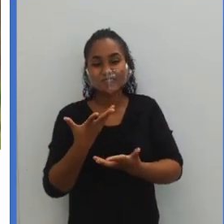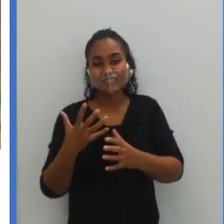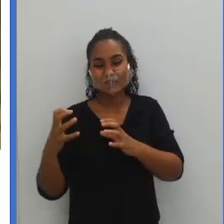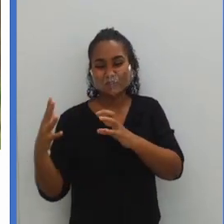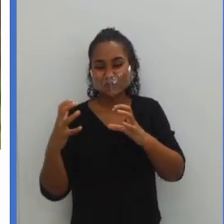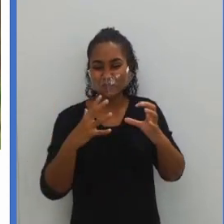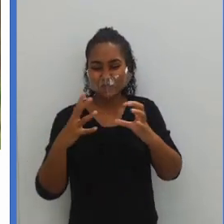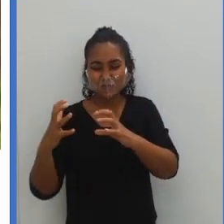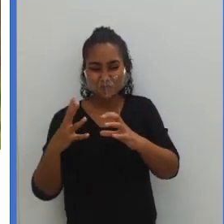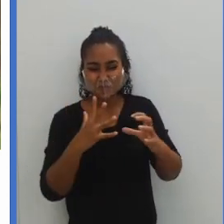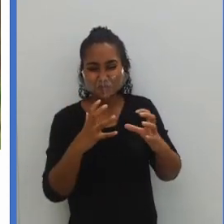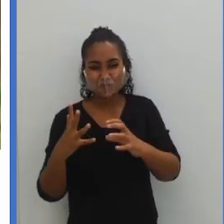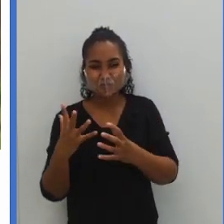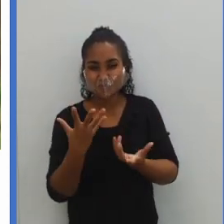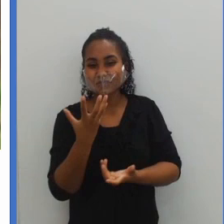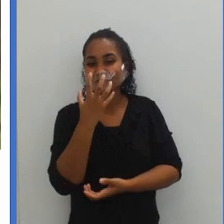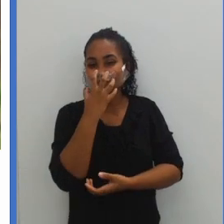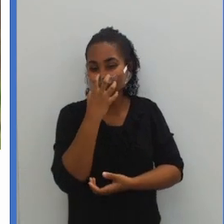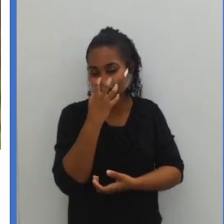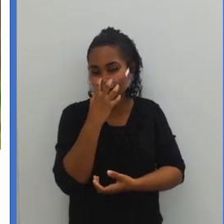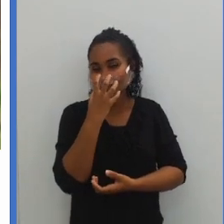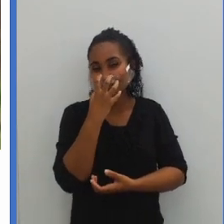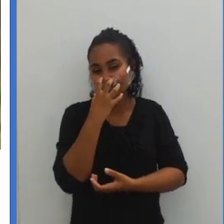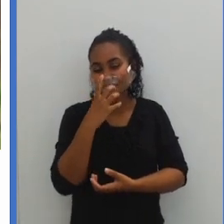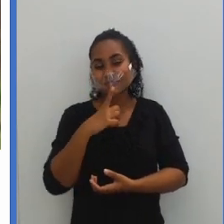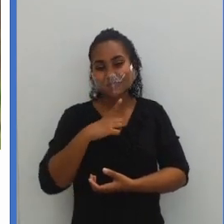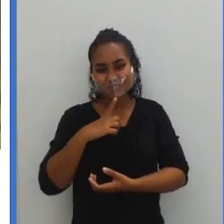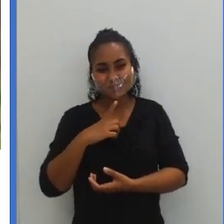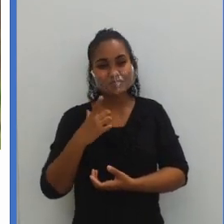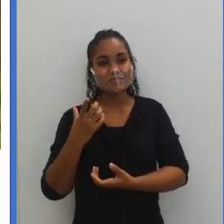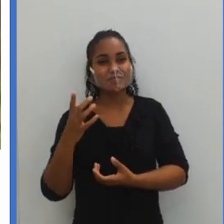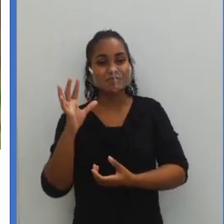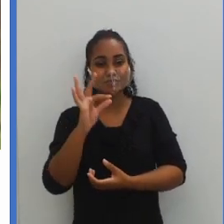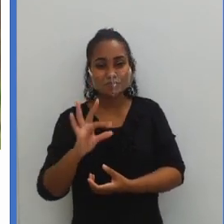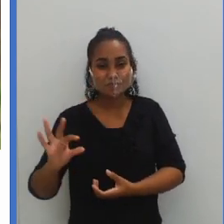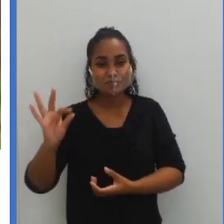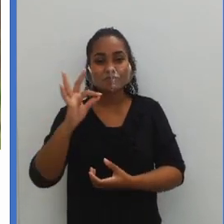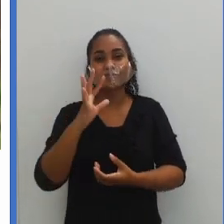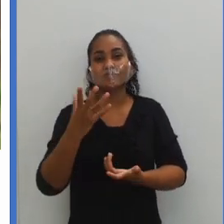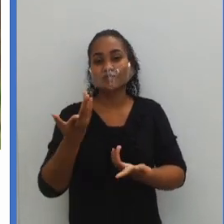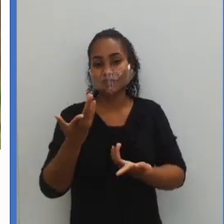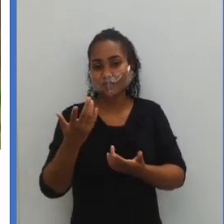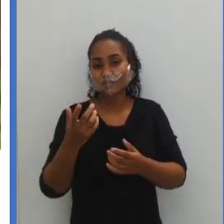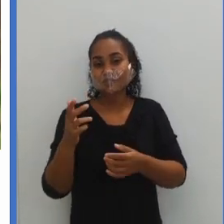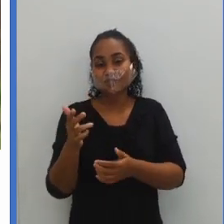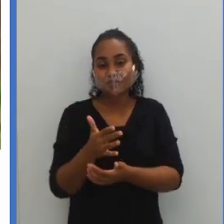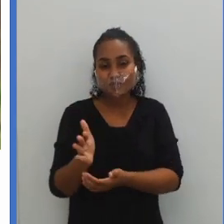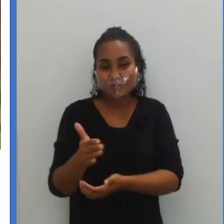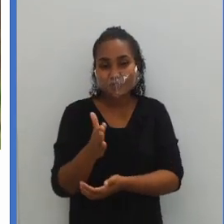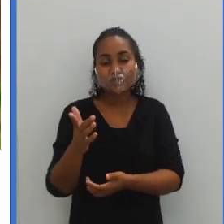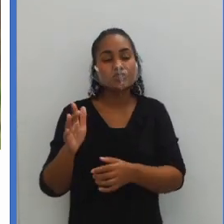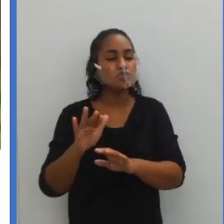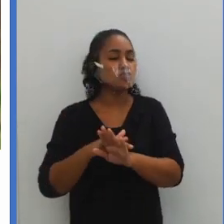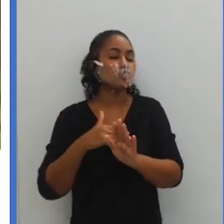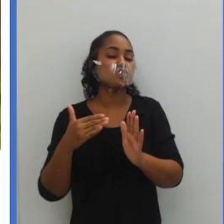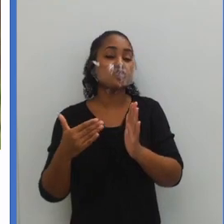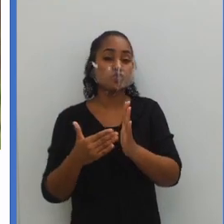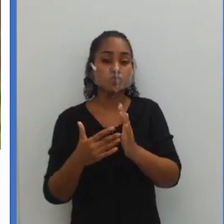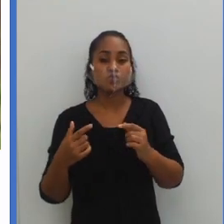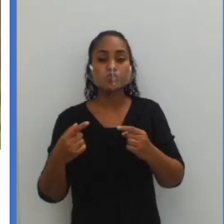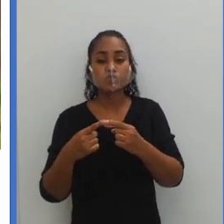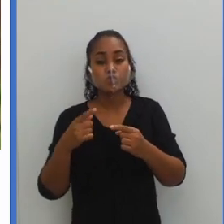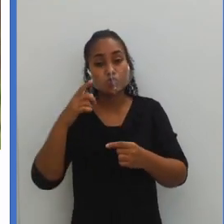rinhas de cachorro que se fazem, como tem rinha de canário, como tem rinha de beta, como tem rinha de galo. Tudo